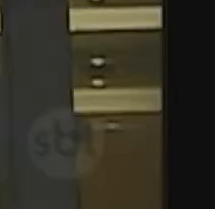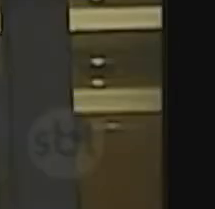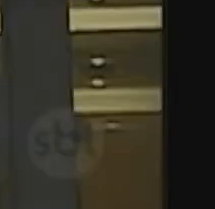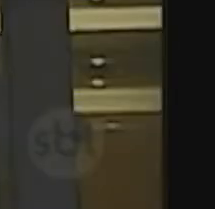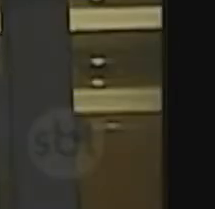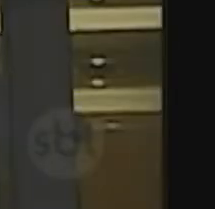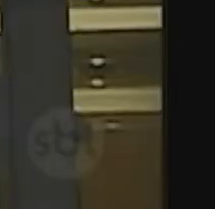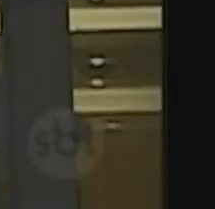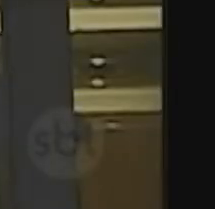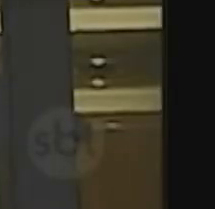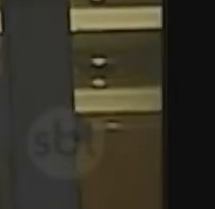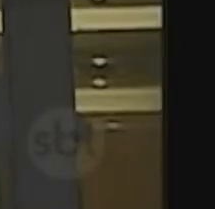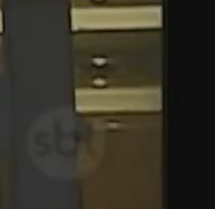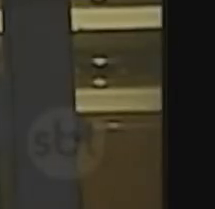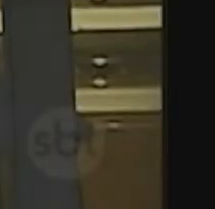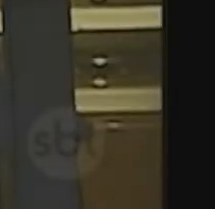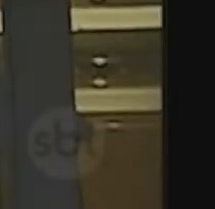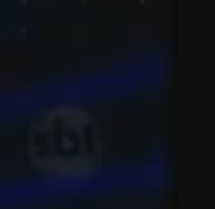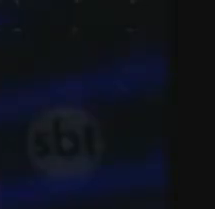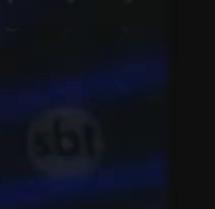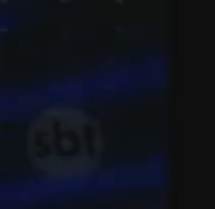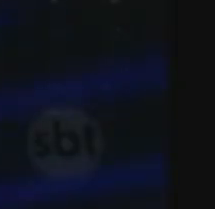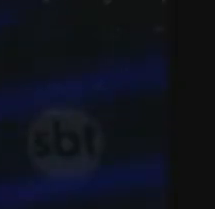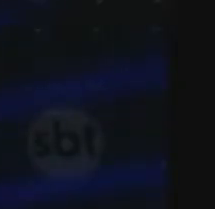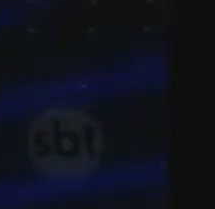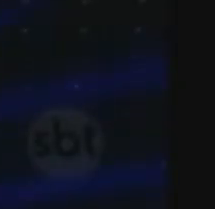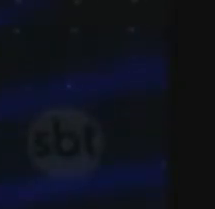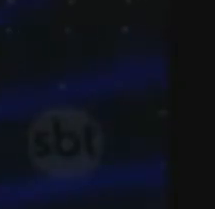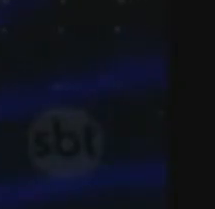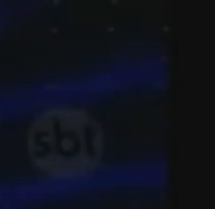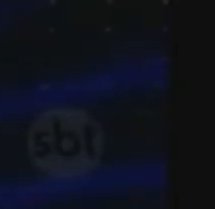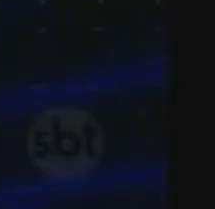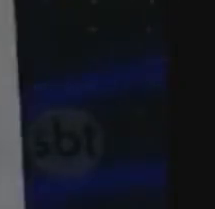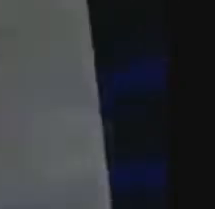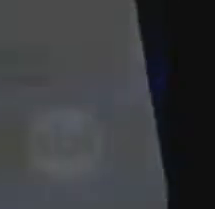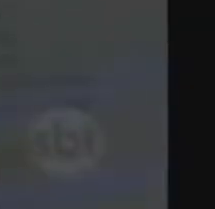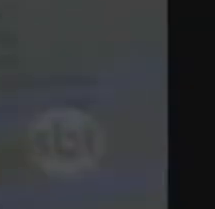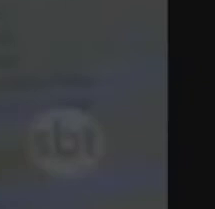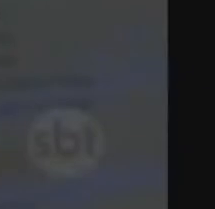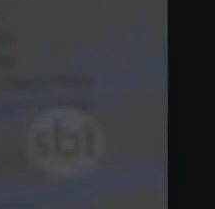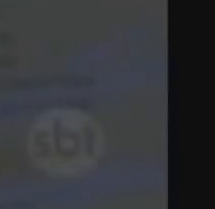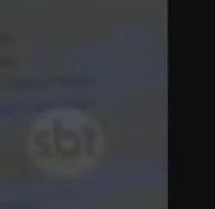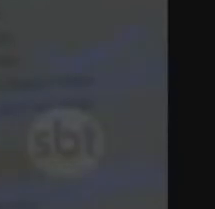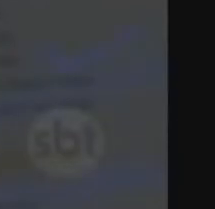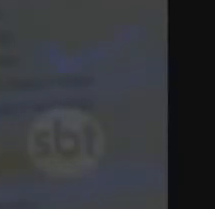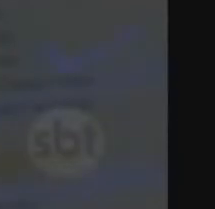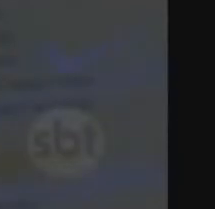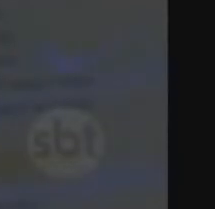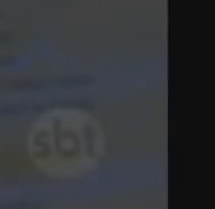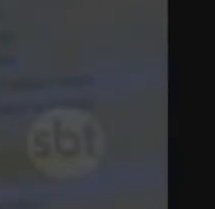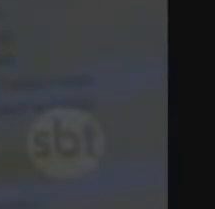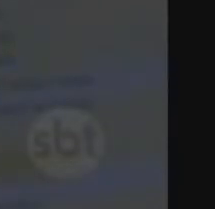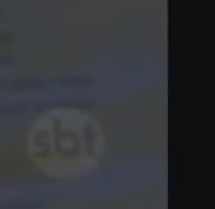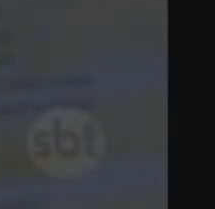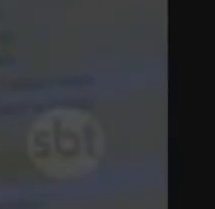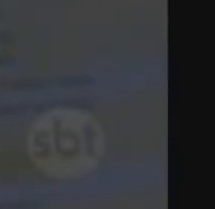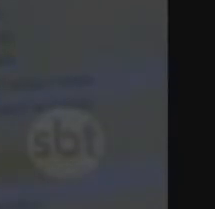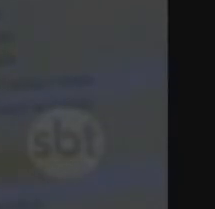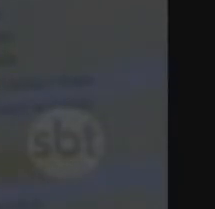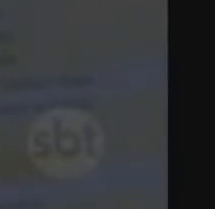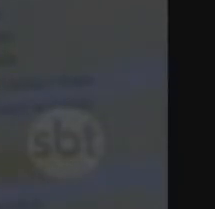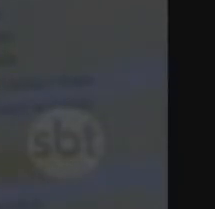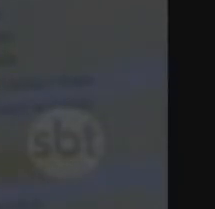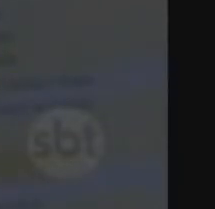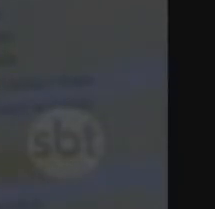anos, regada a sexo e LSD. De acordo com um inquérito policial publicado pelo jornal O Dia, as adolescentes não